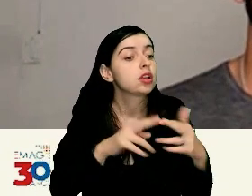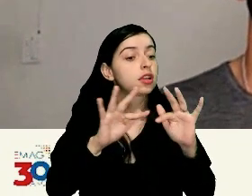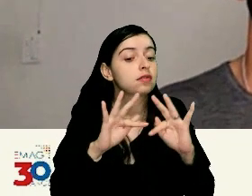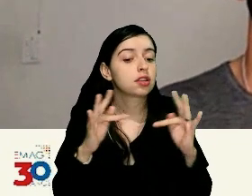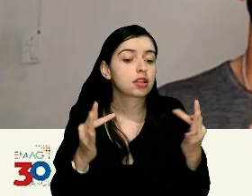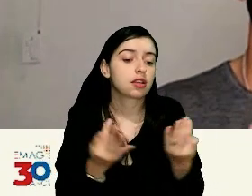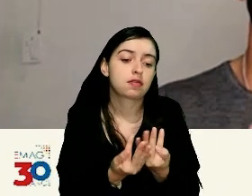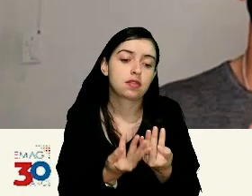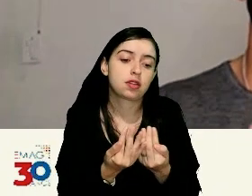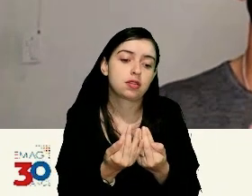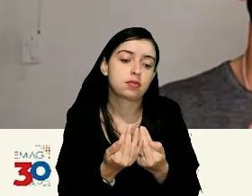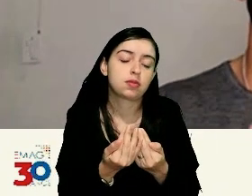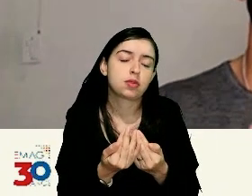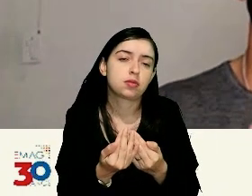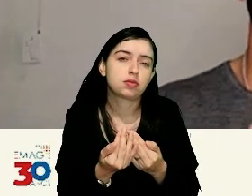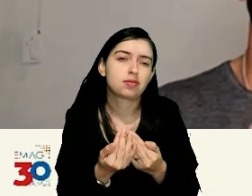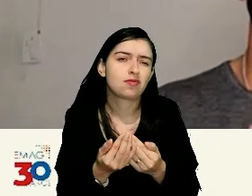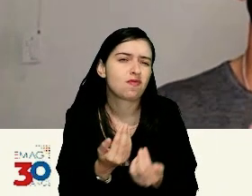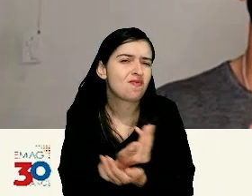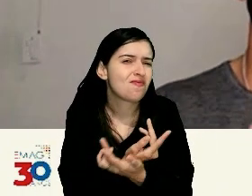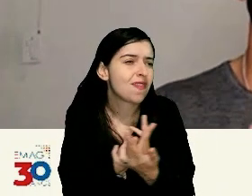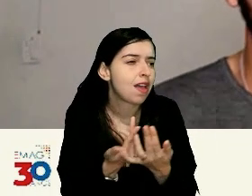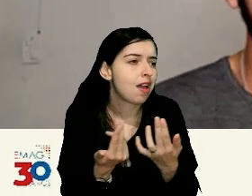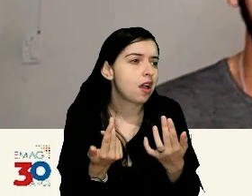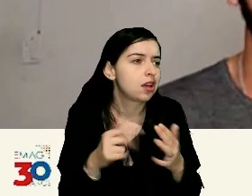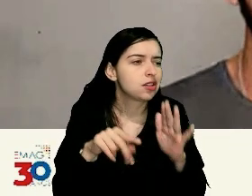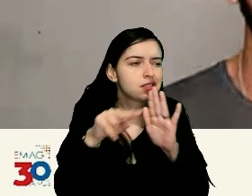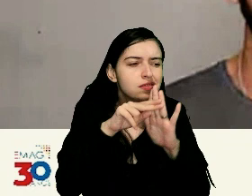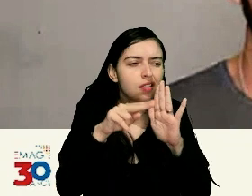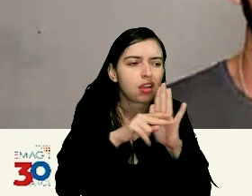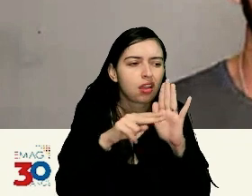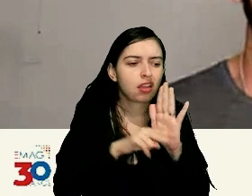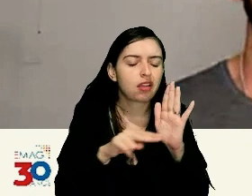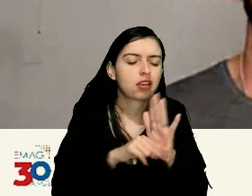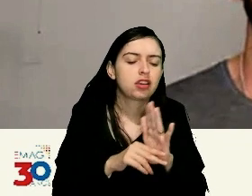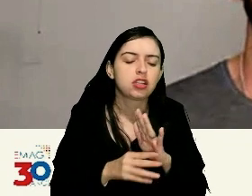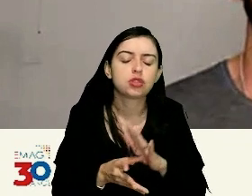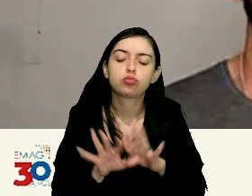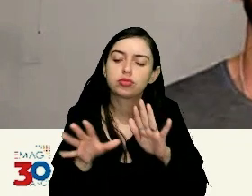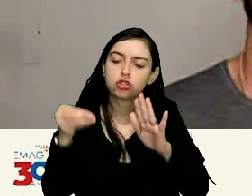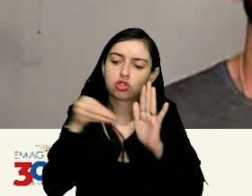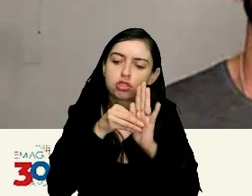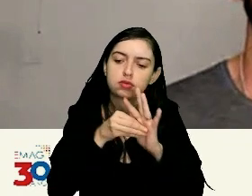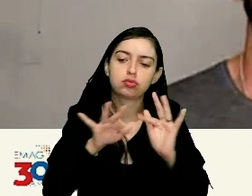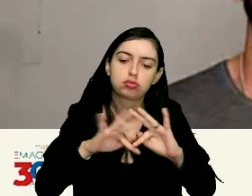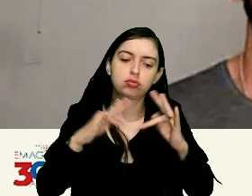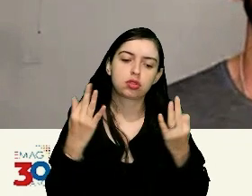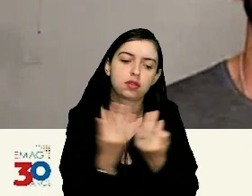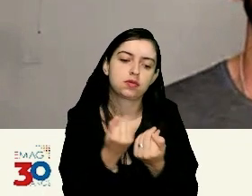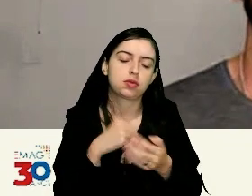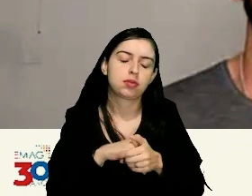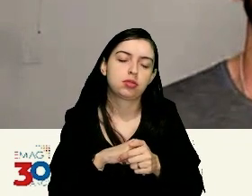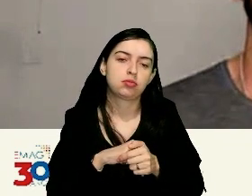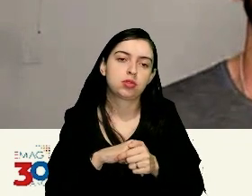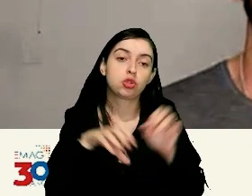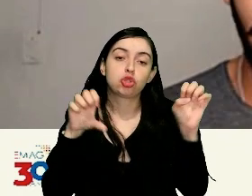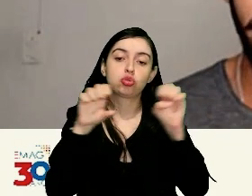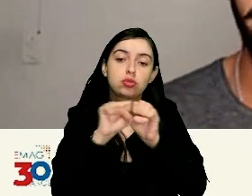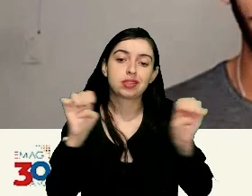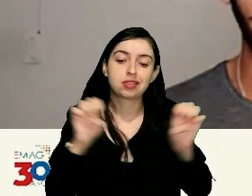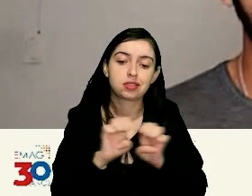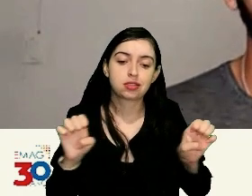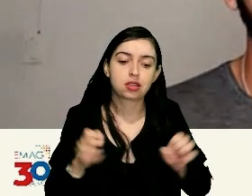traz uma série de condições para quem compõe essa família. Dentro desse sistema que a gente já está, dessa